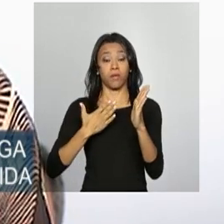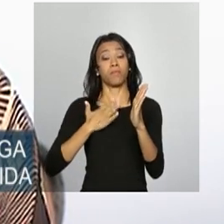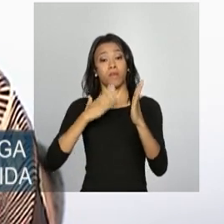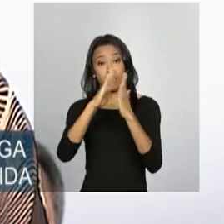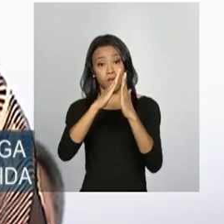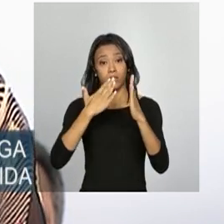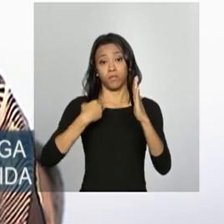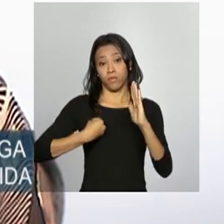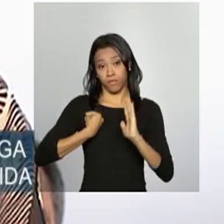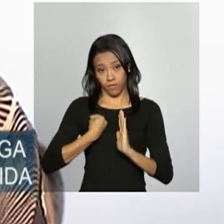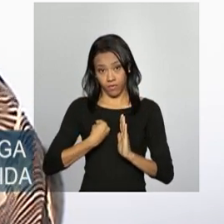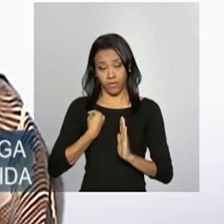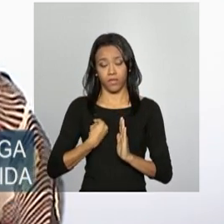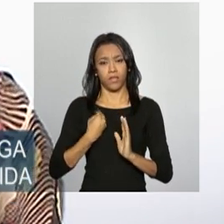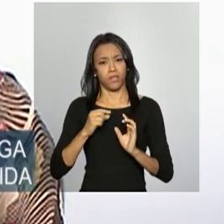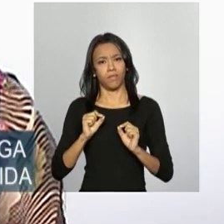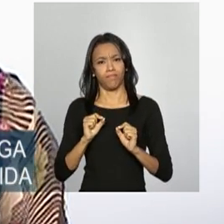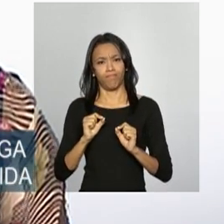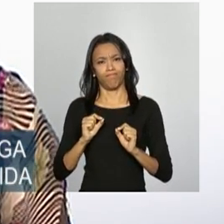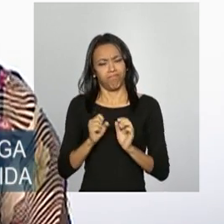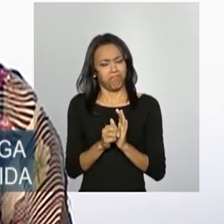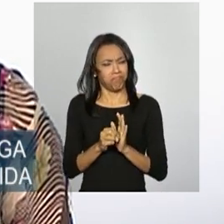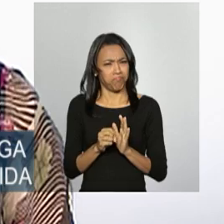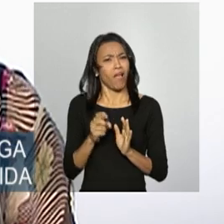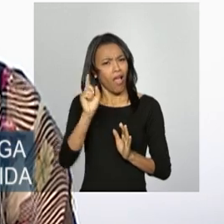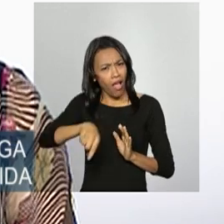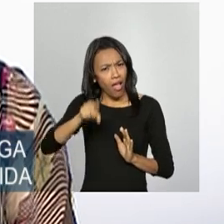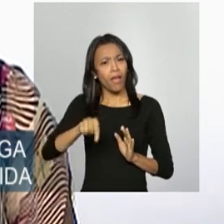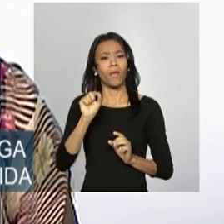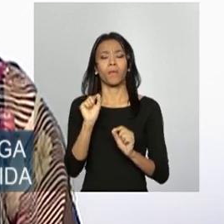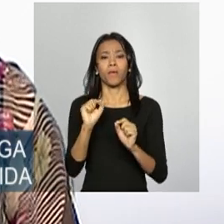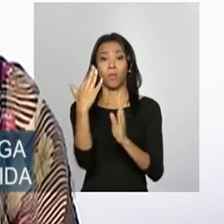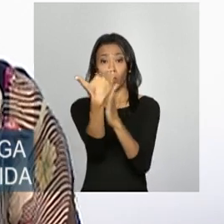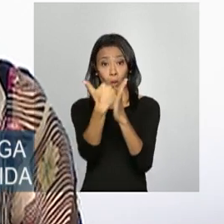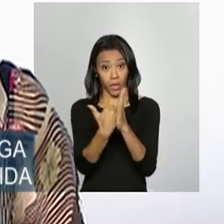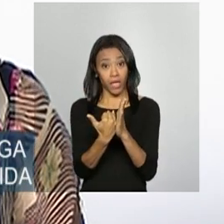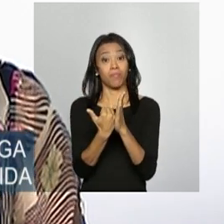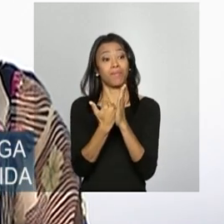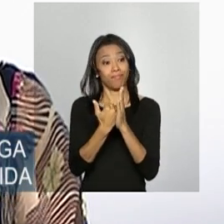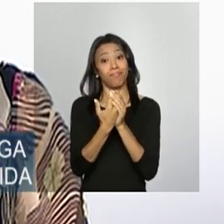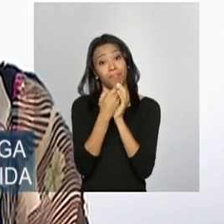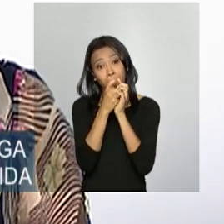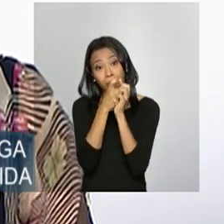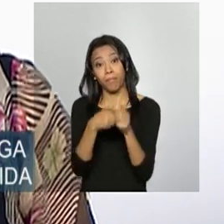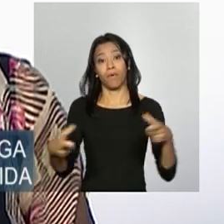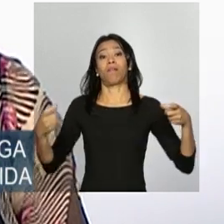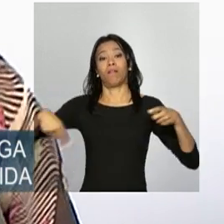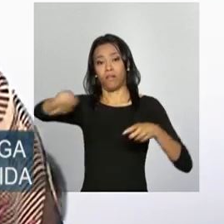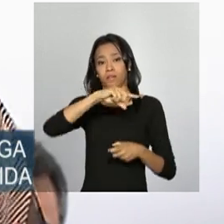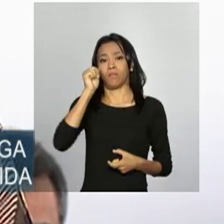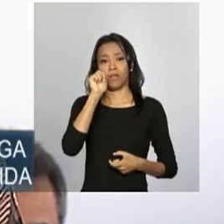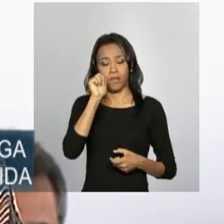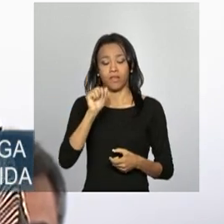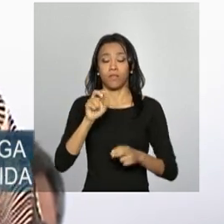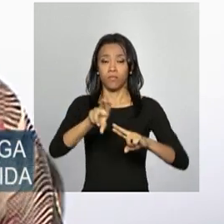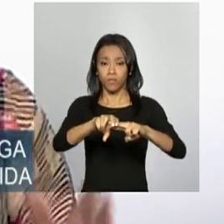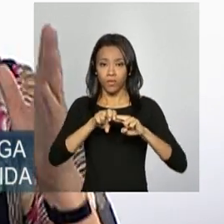Vida muitas vezes é um programa das mulheres também. Por